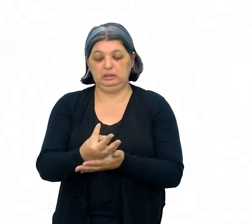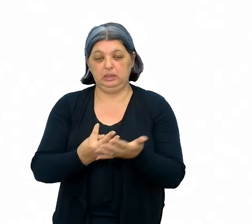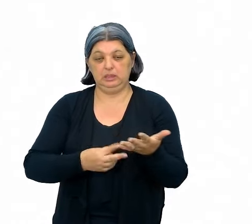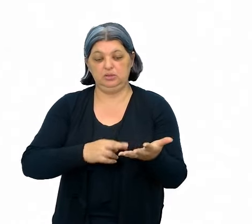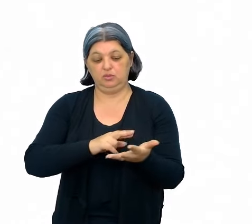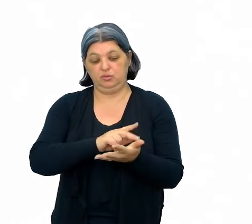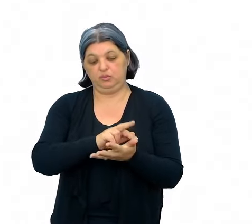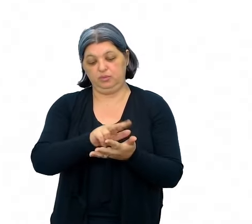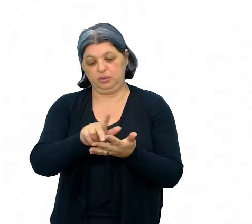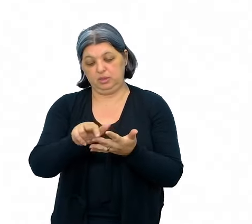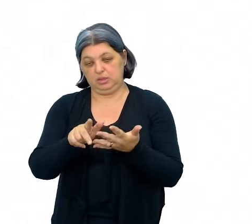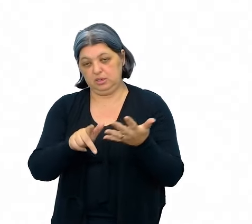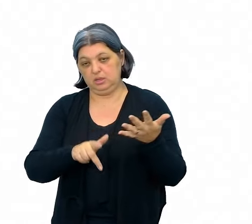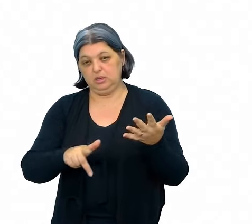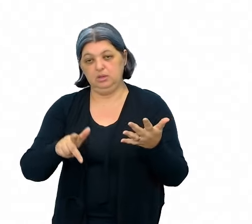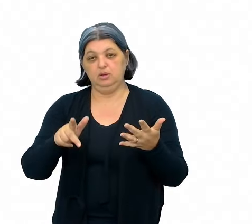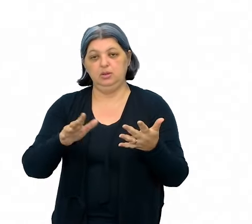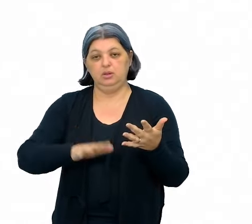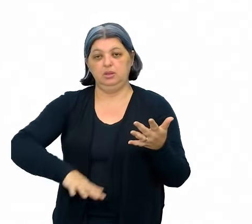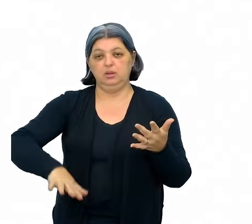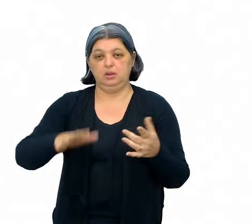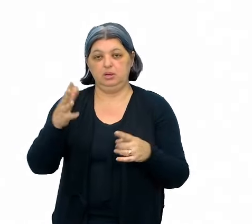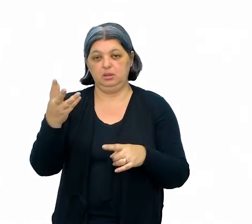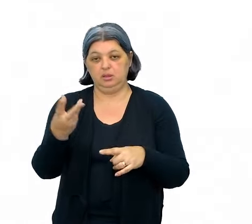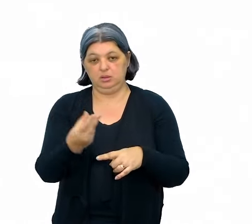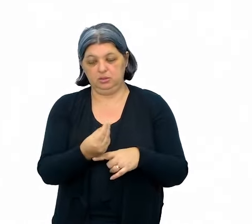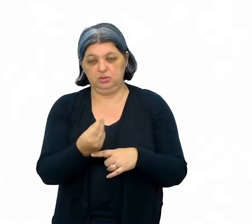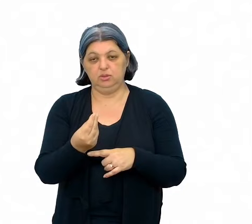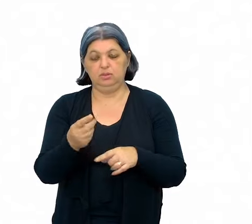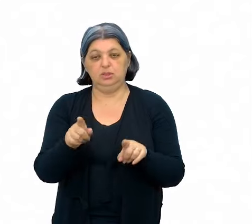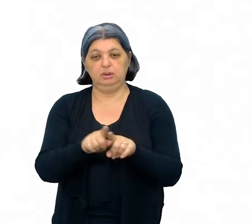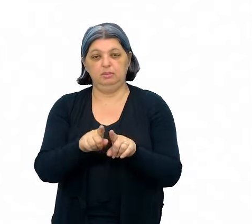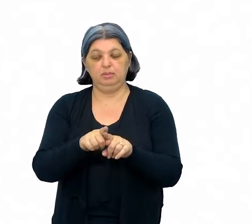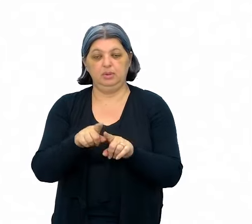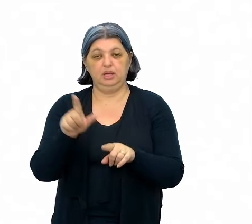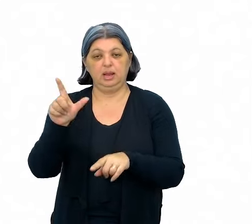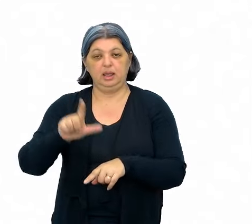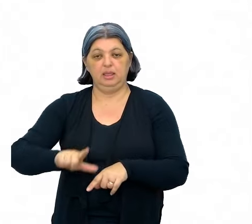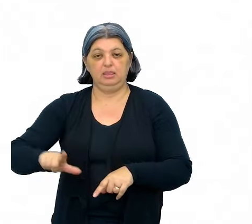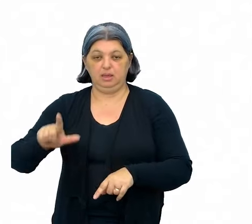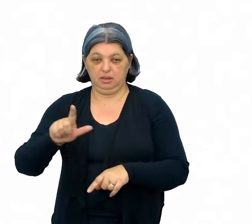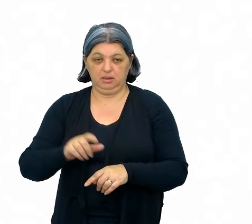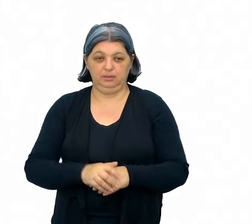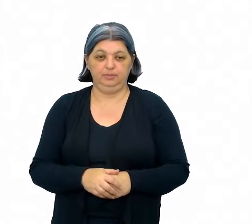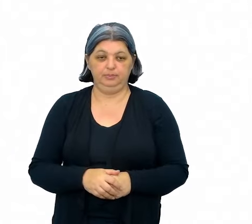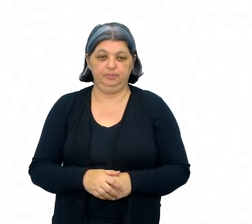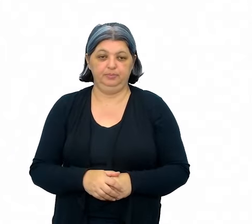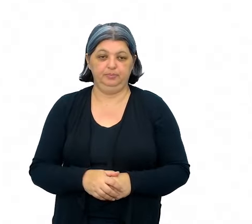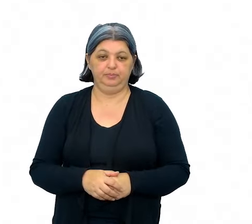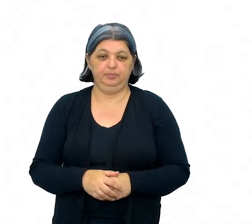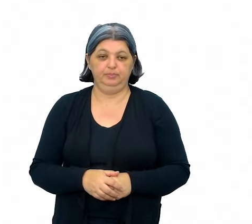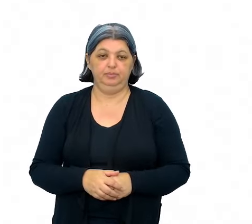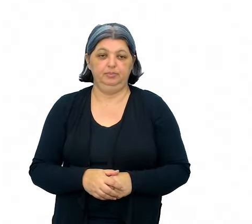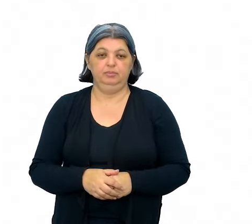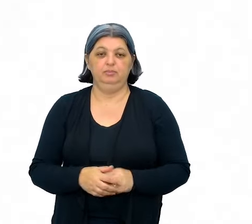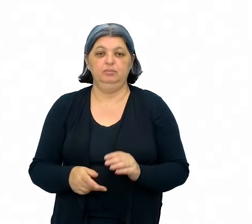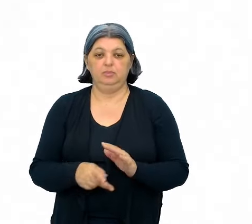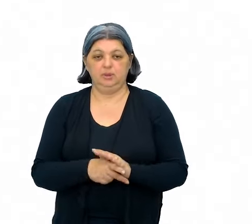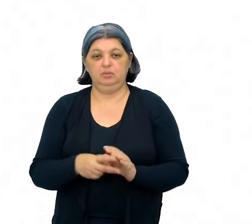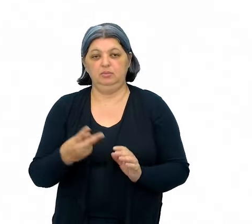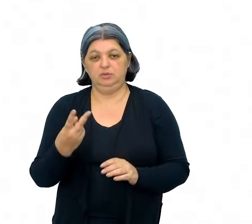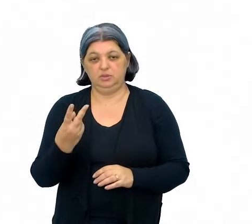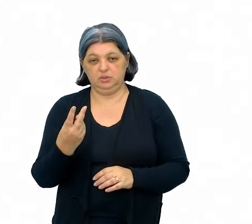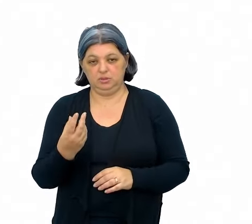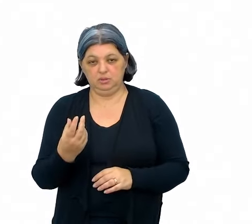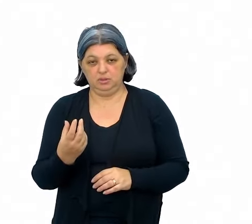campo artístico literário. É para que a habilidade 28A seja